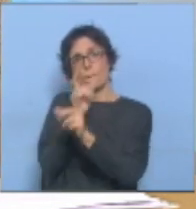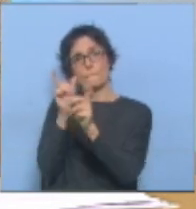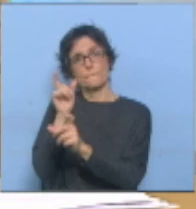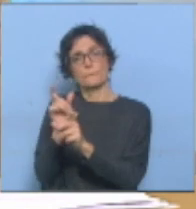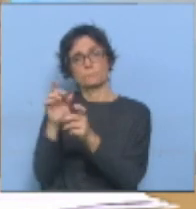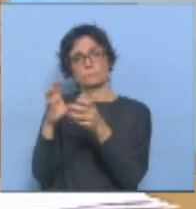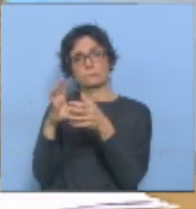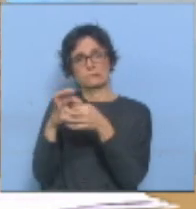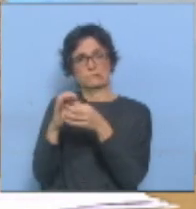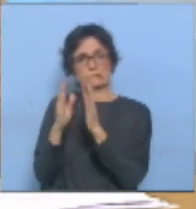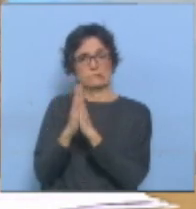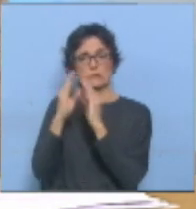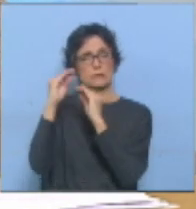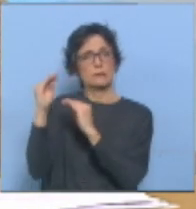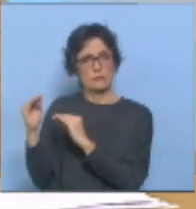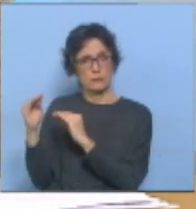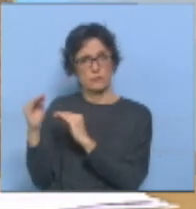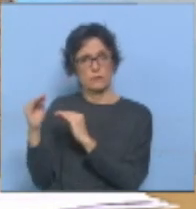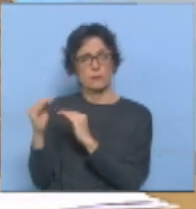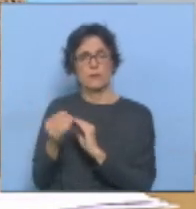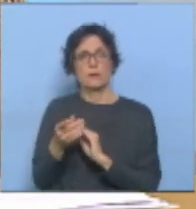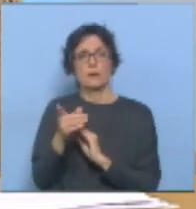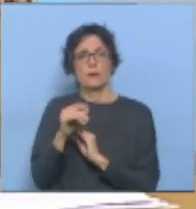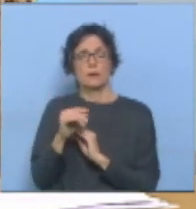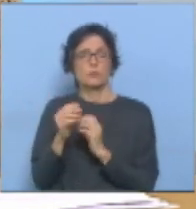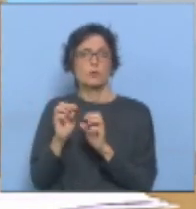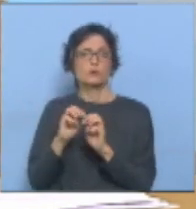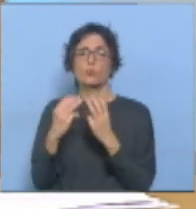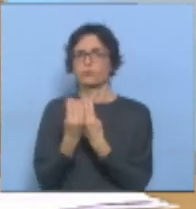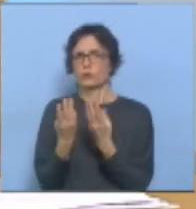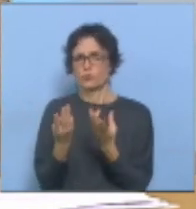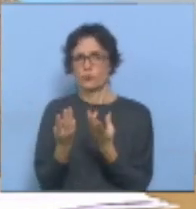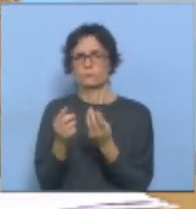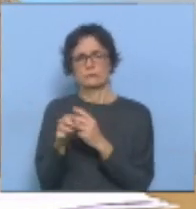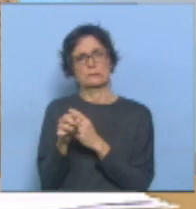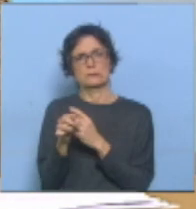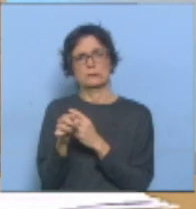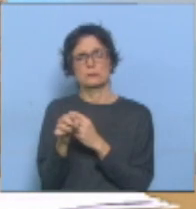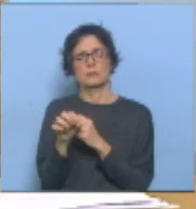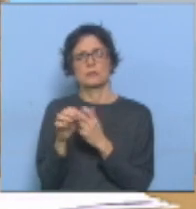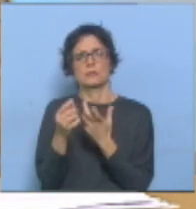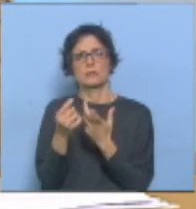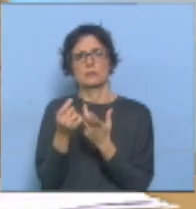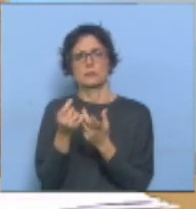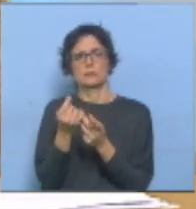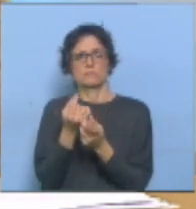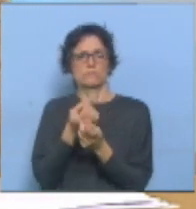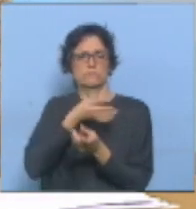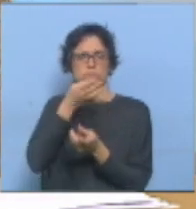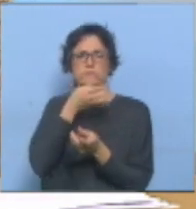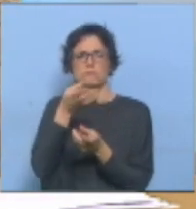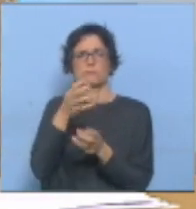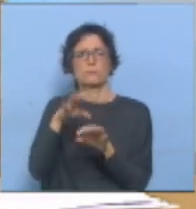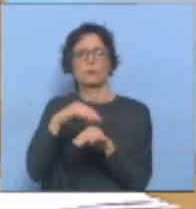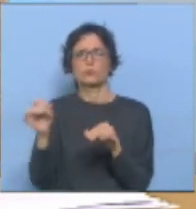que se está a fazer, muito sobre aquilo que as clínicas, as unidades de saúde de cuidados paliativos da Igreja